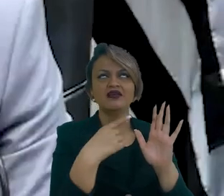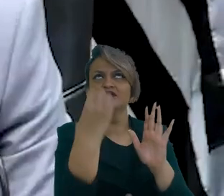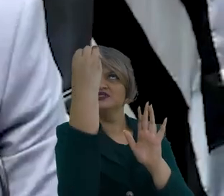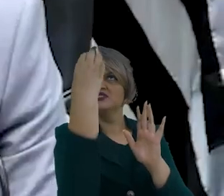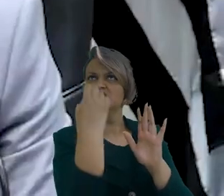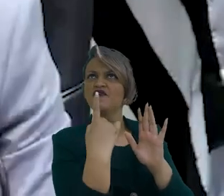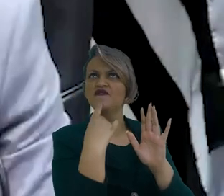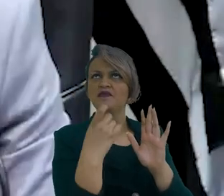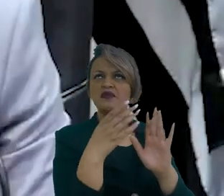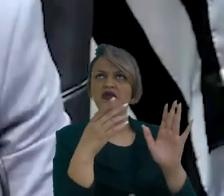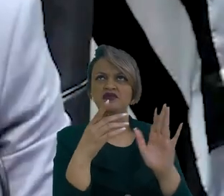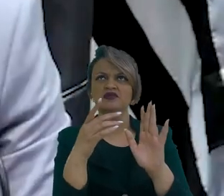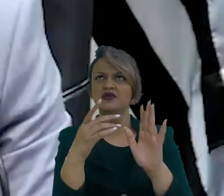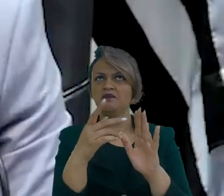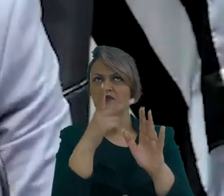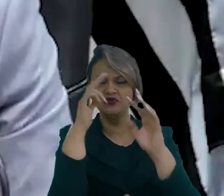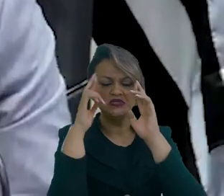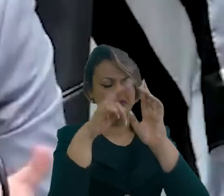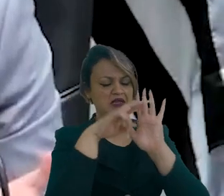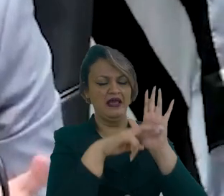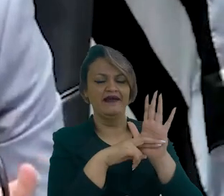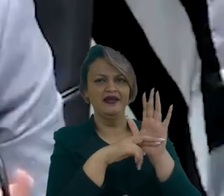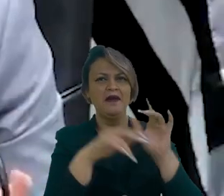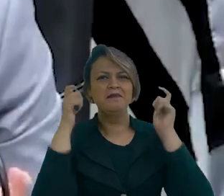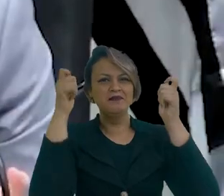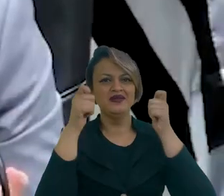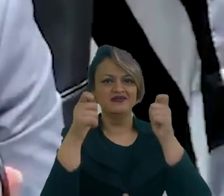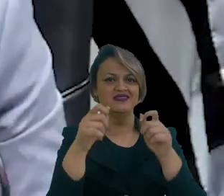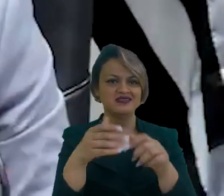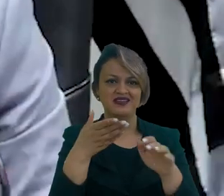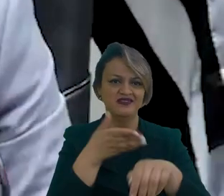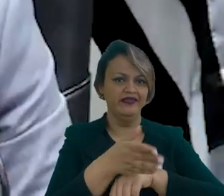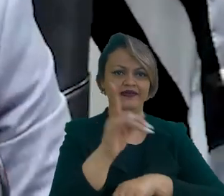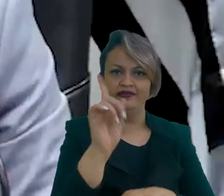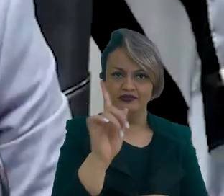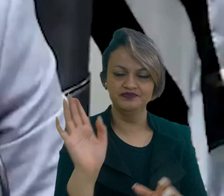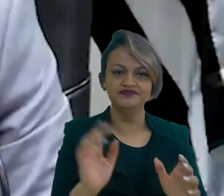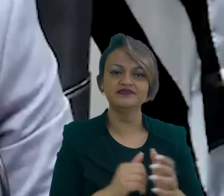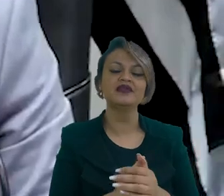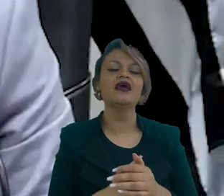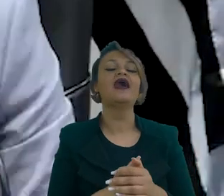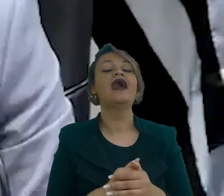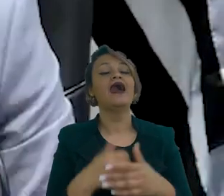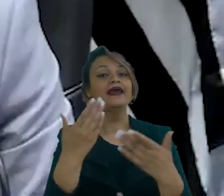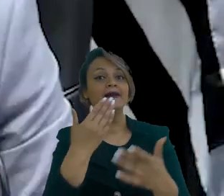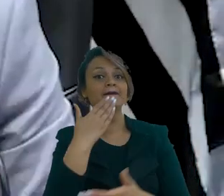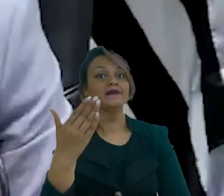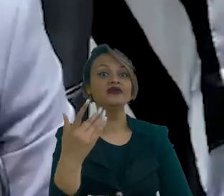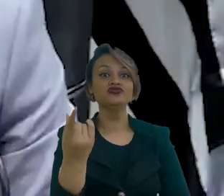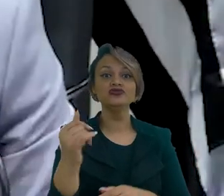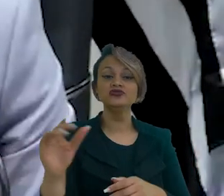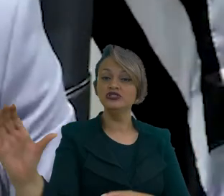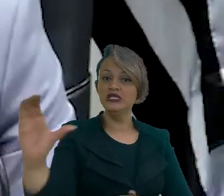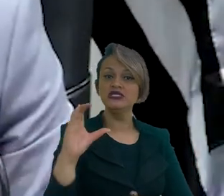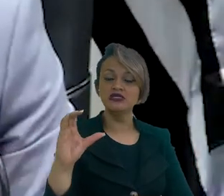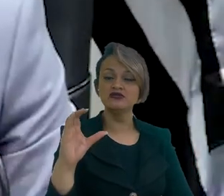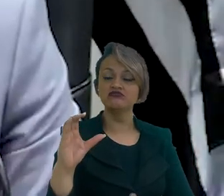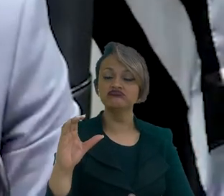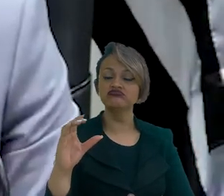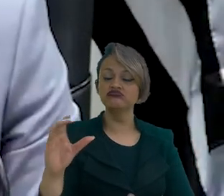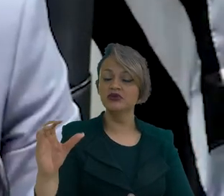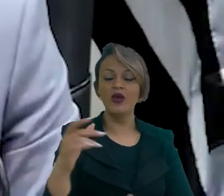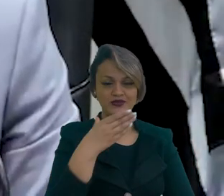sinal vermelho etc eles não vão né E daí ele entra com um pedido indenizatório